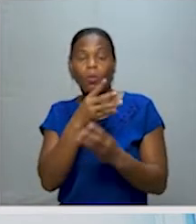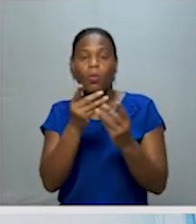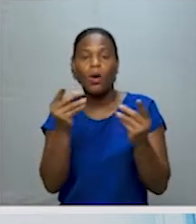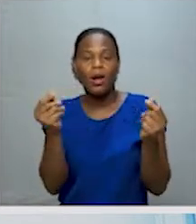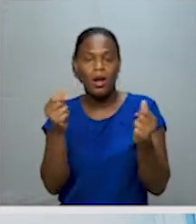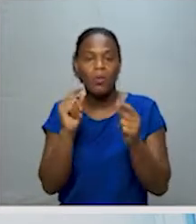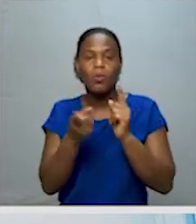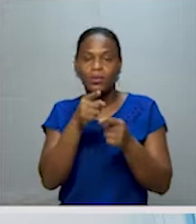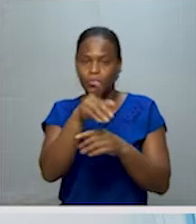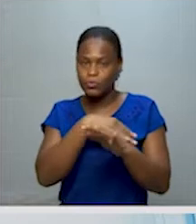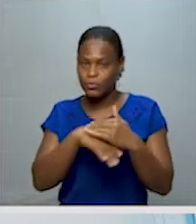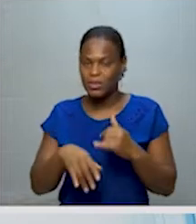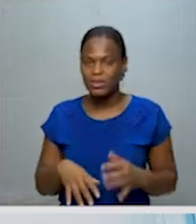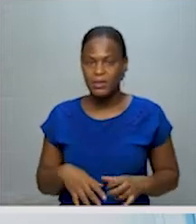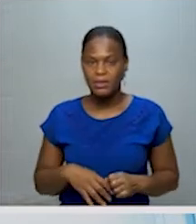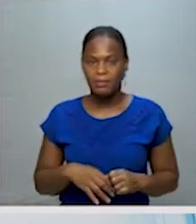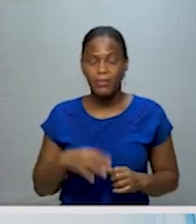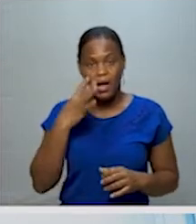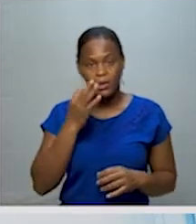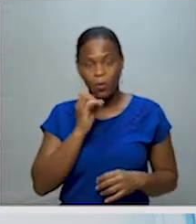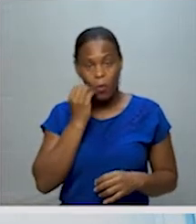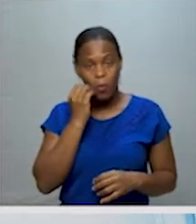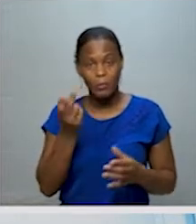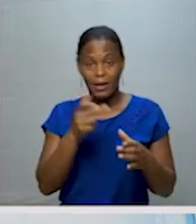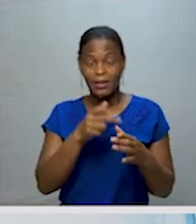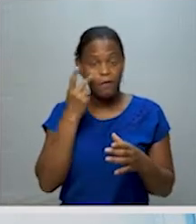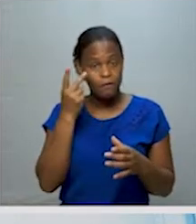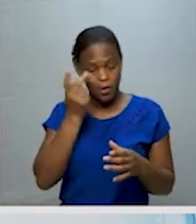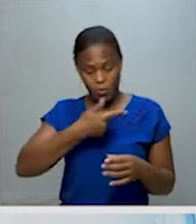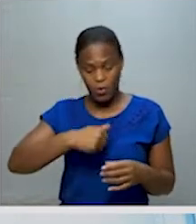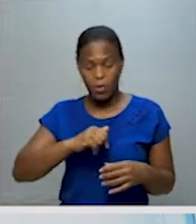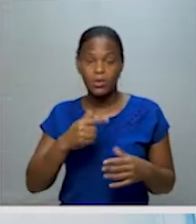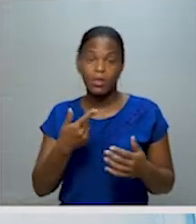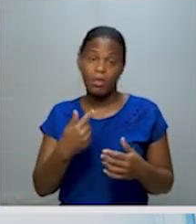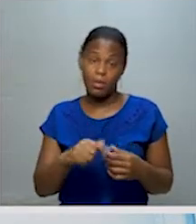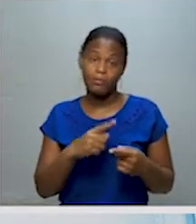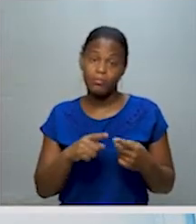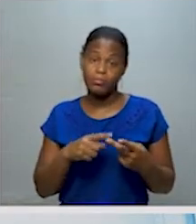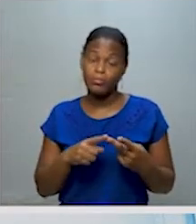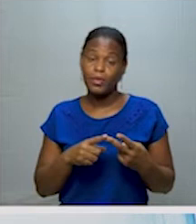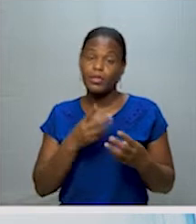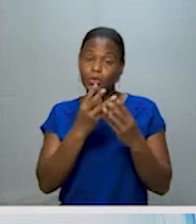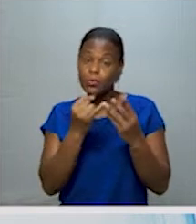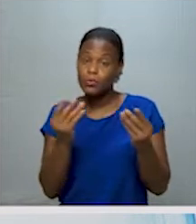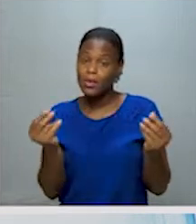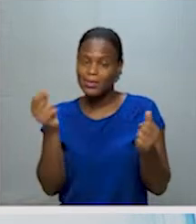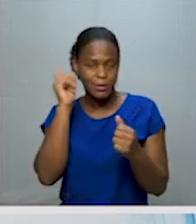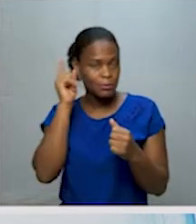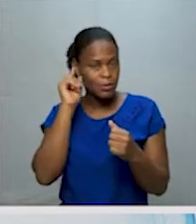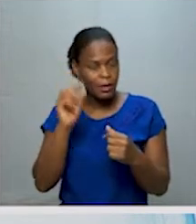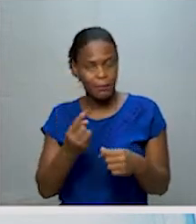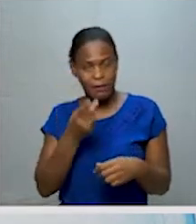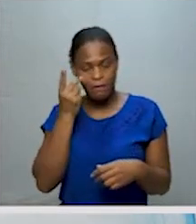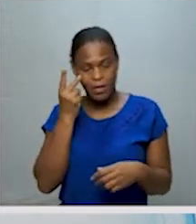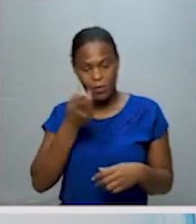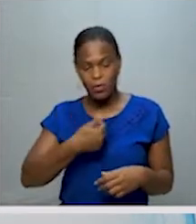a qualidade daquilo que você faz. E, assim como então na nossa vida, nós devemos ter esses elementos, essas ferramentas importantes